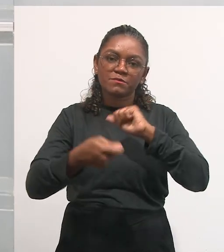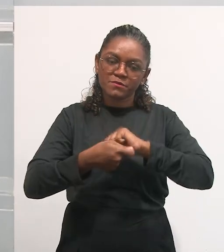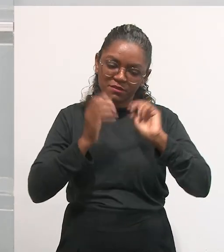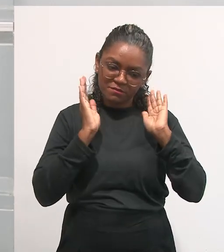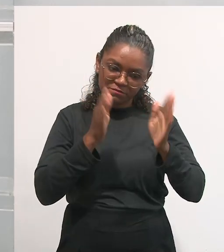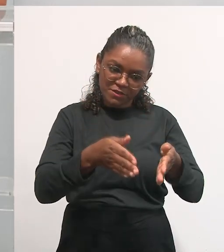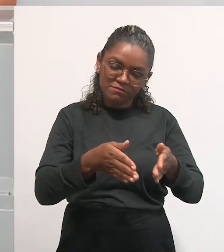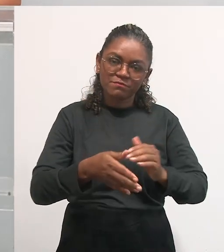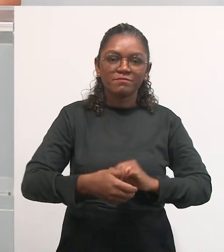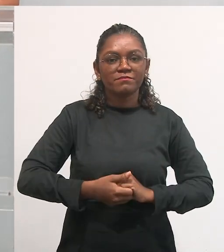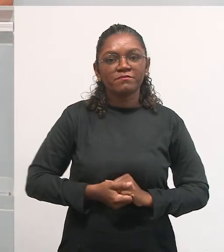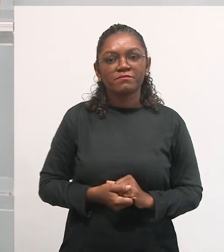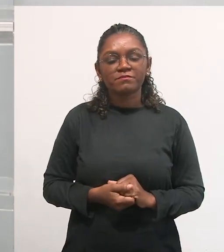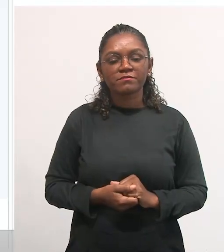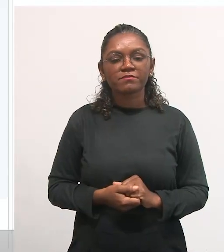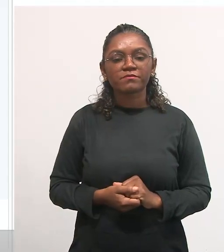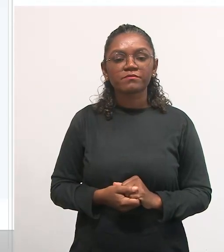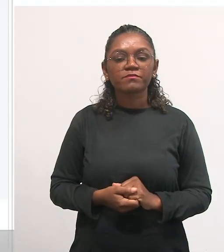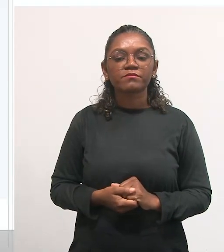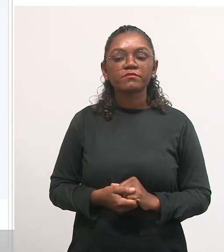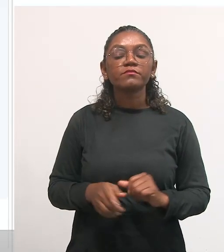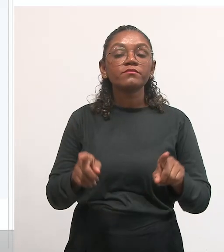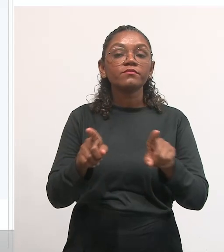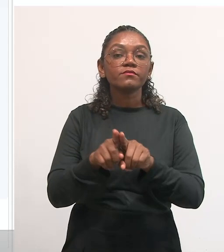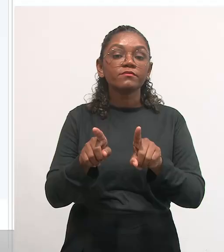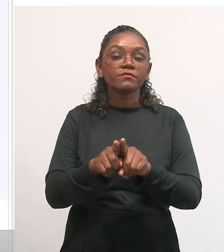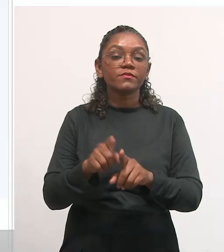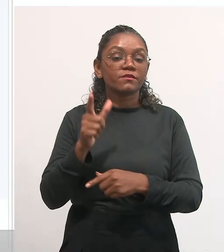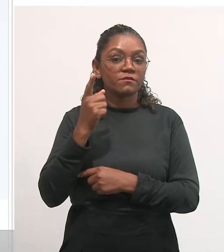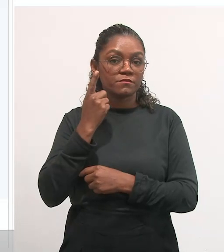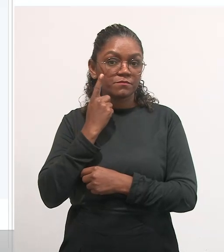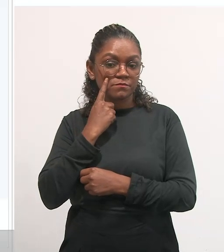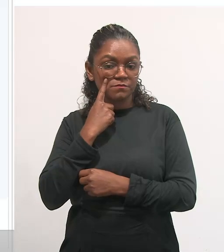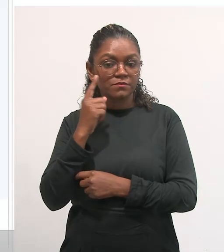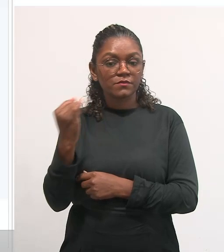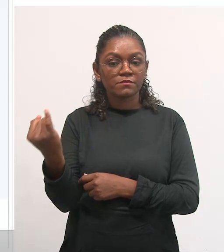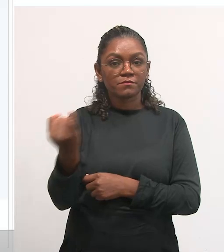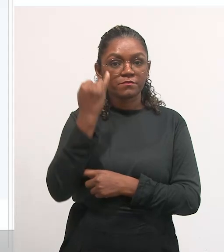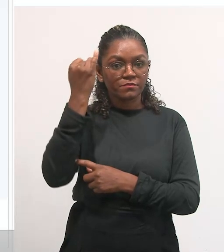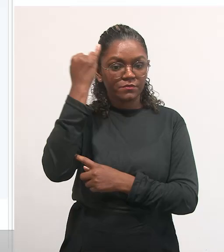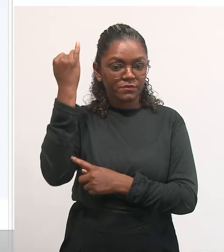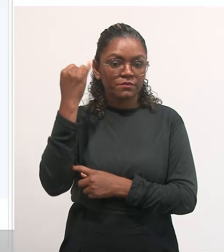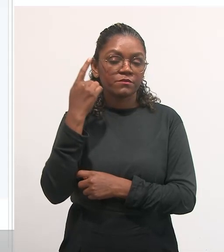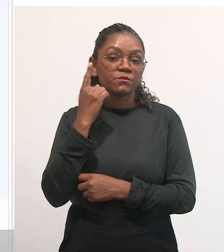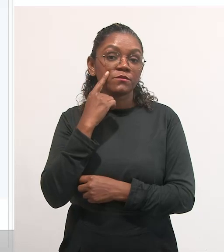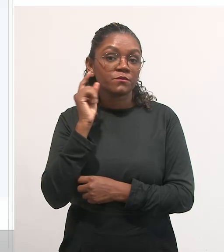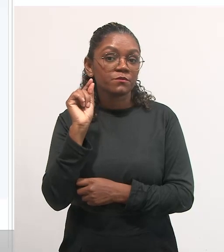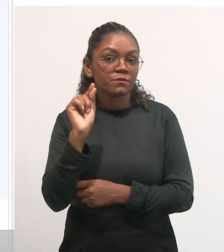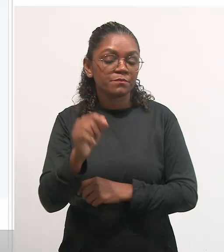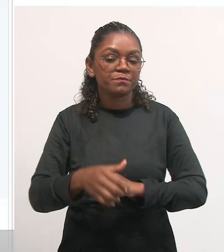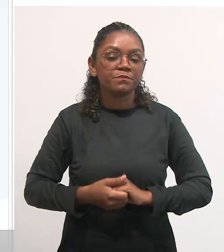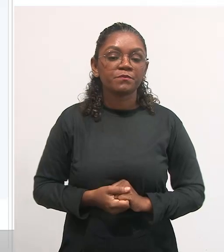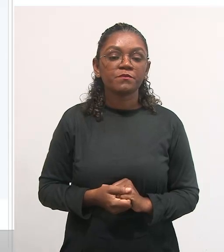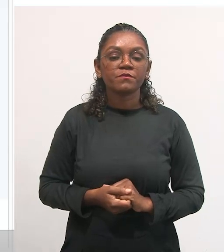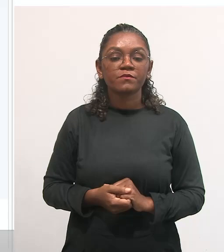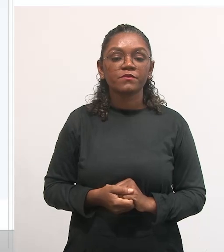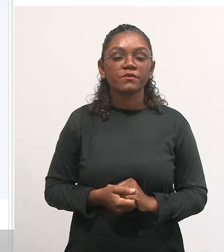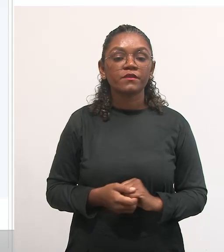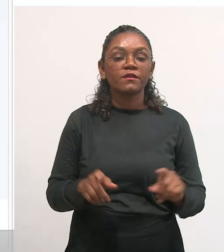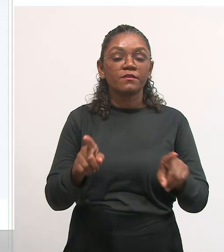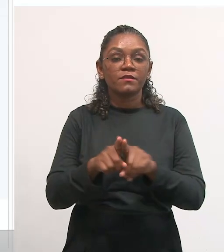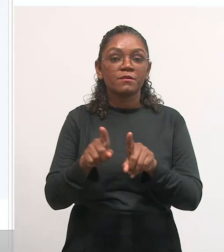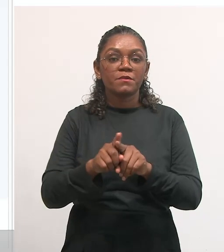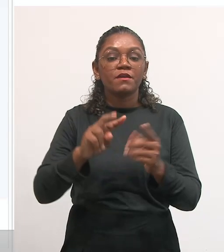esta finalidade ele ainda coloca que a gente destaca é importante né O currículo é uma